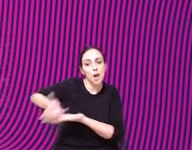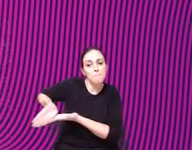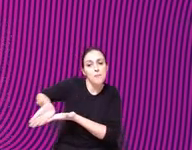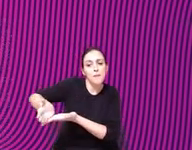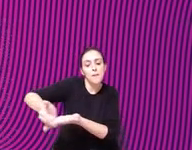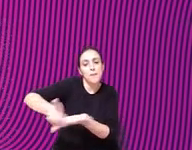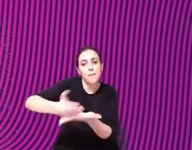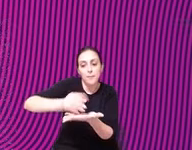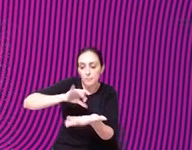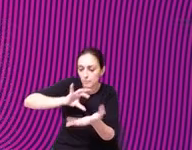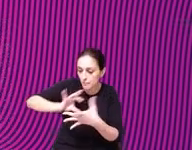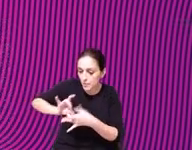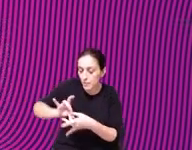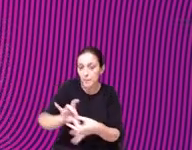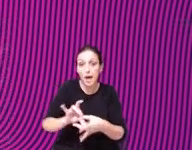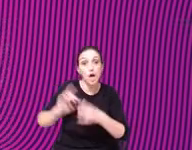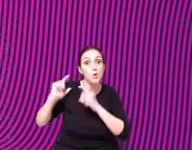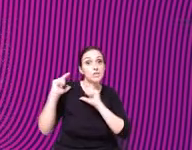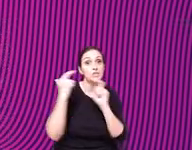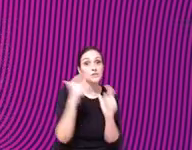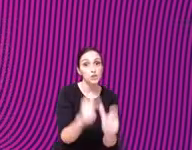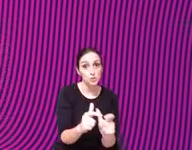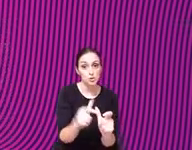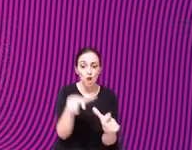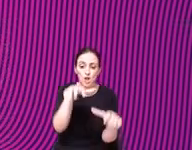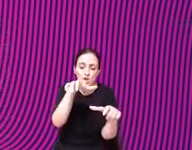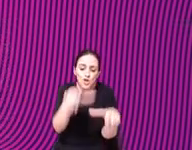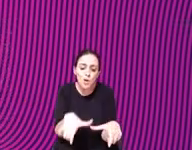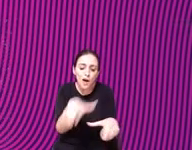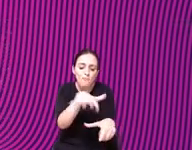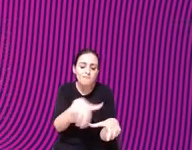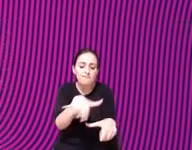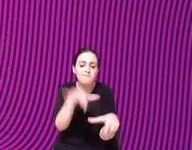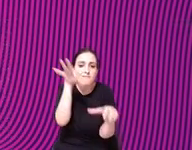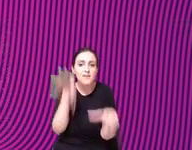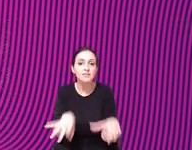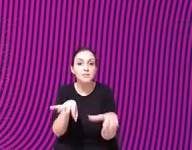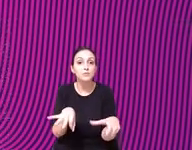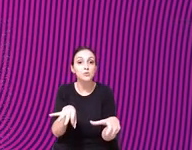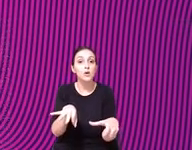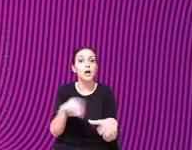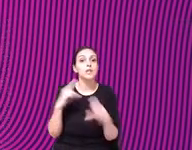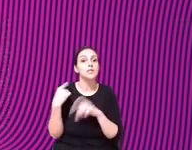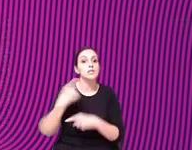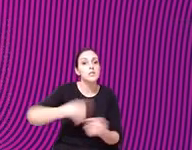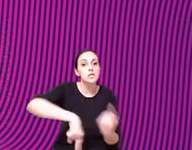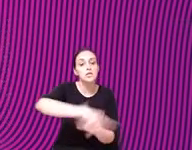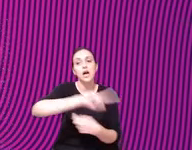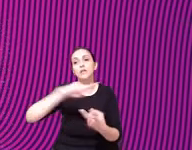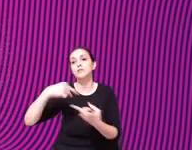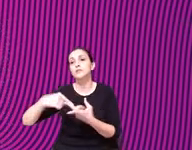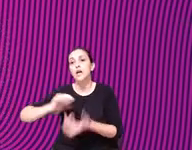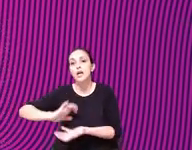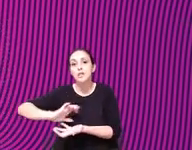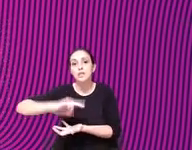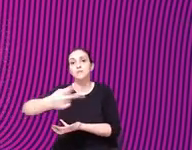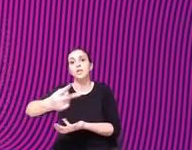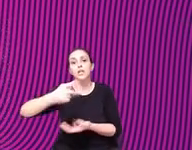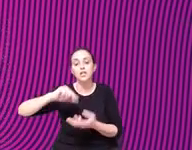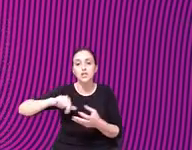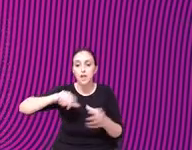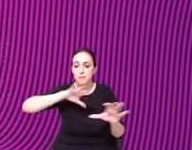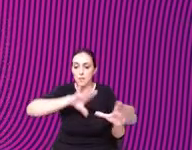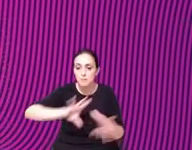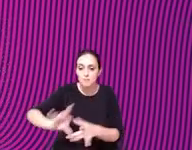tratamento conservador, depois quando ele já entra no estadio 4 e 5, transplante e a unidade